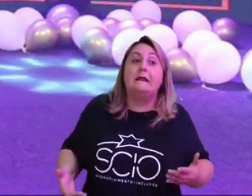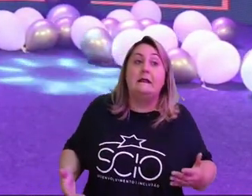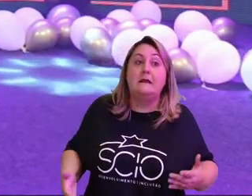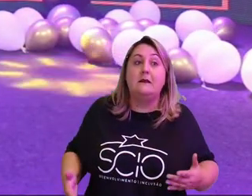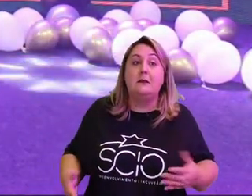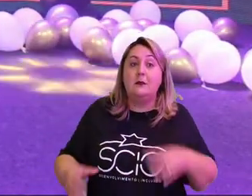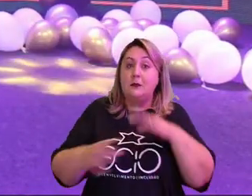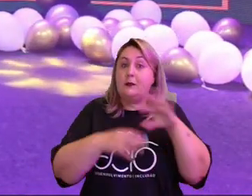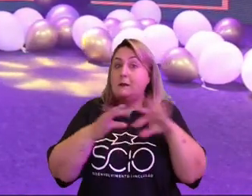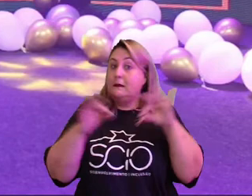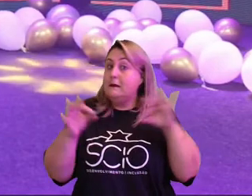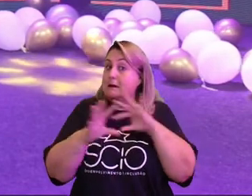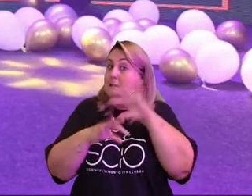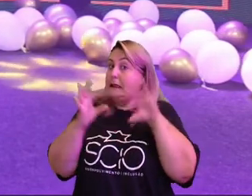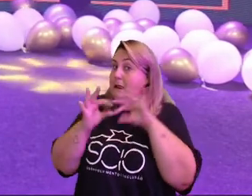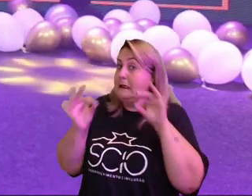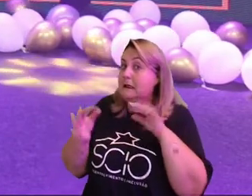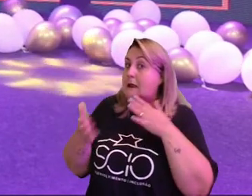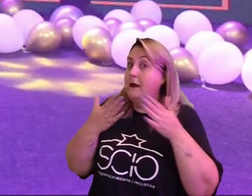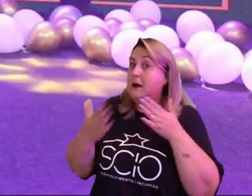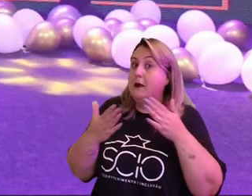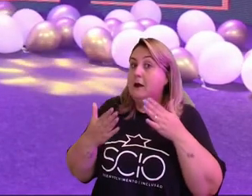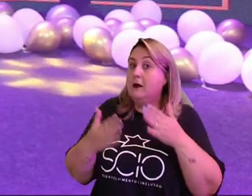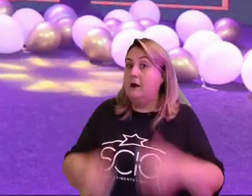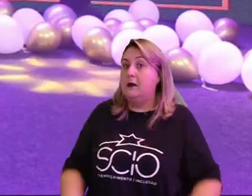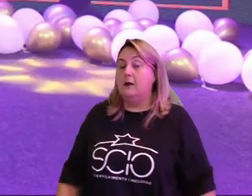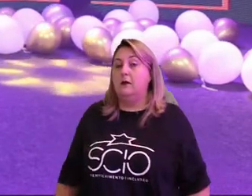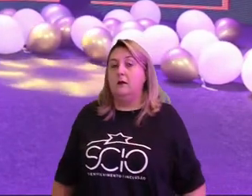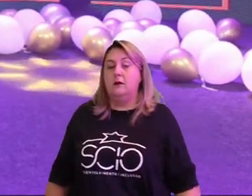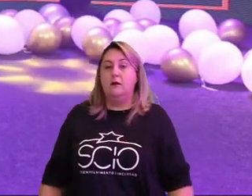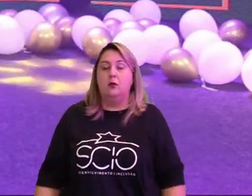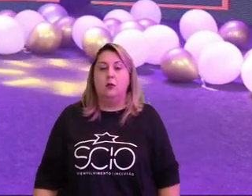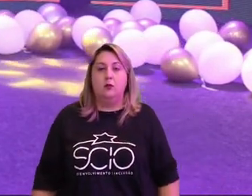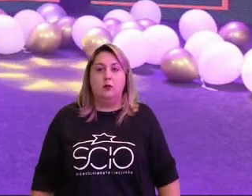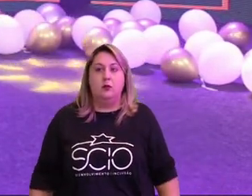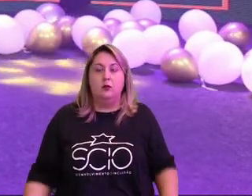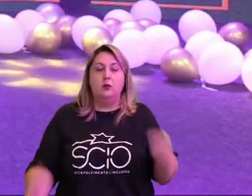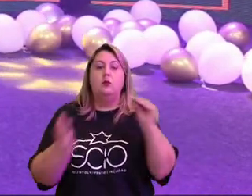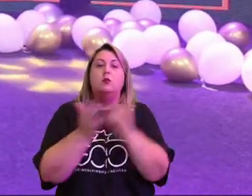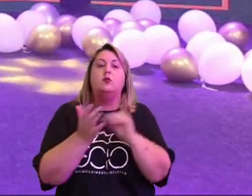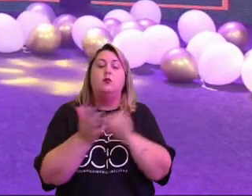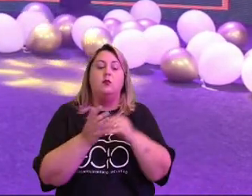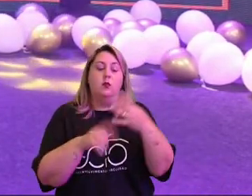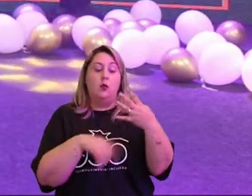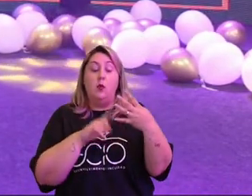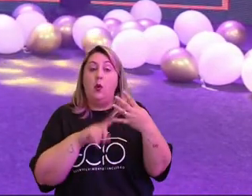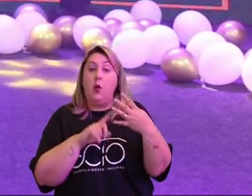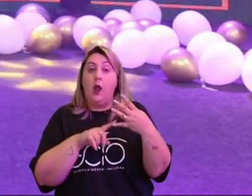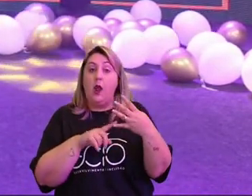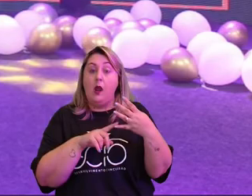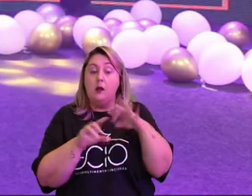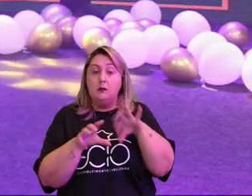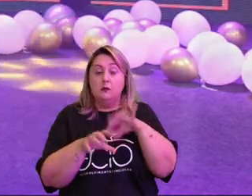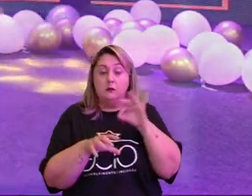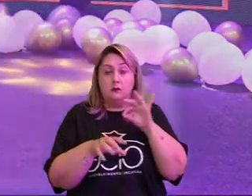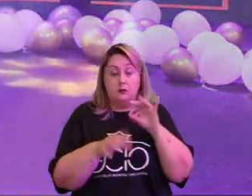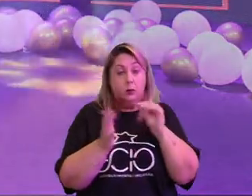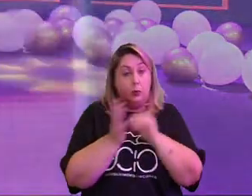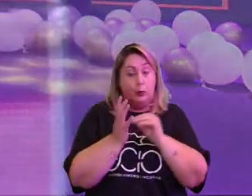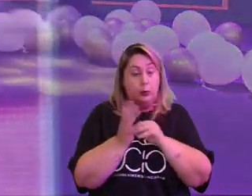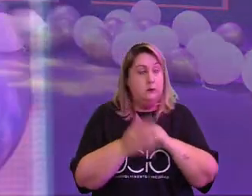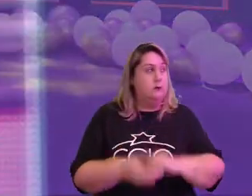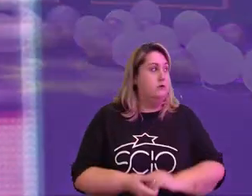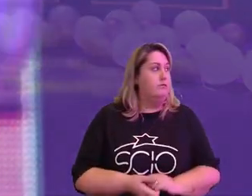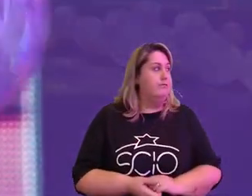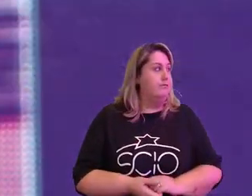aqui agora para a gente saber quais são as ordens aqui do último, o quarto sorteio dessa noite. Deixa eu ver ali,